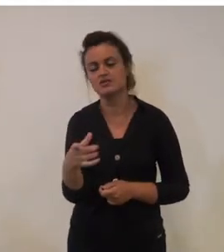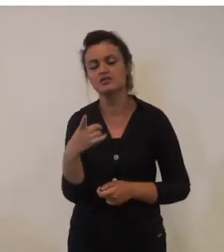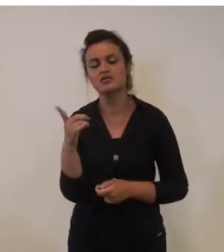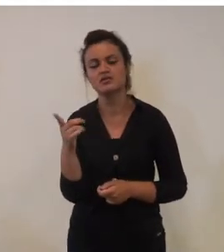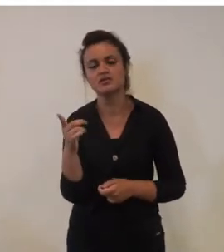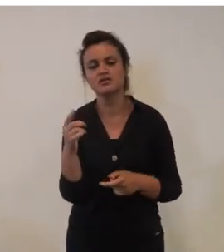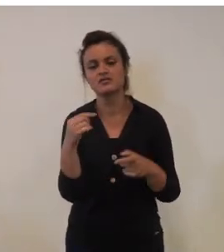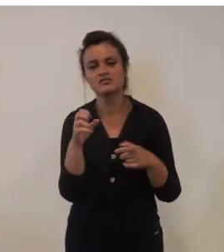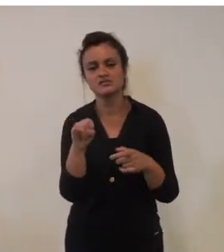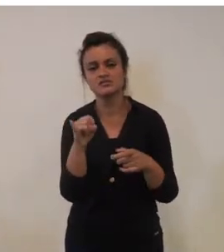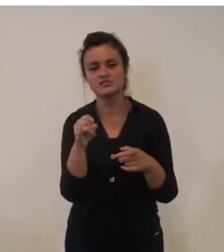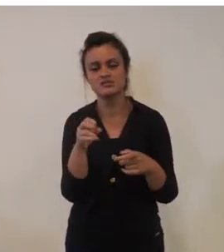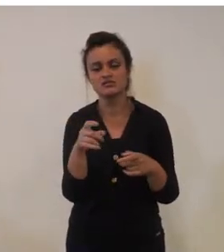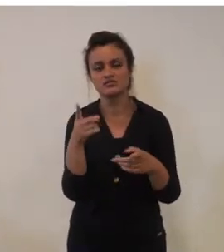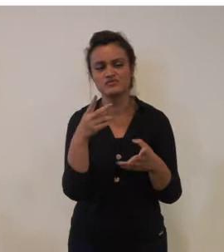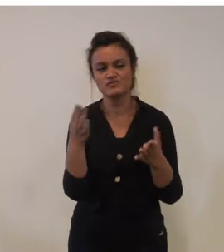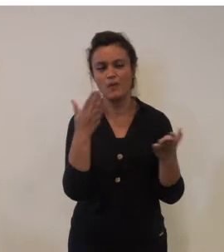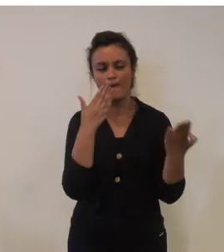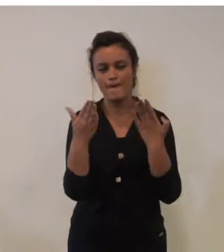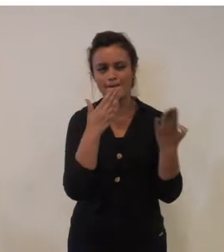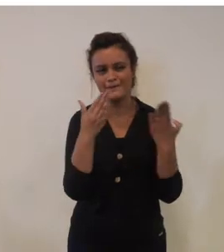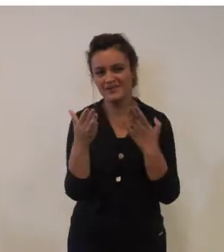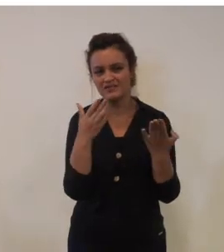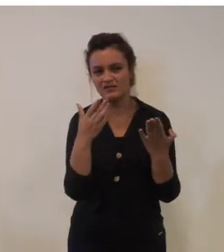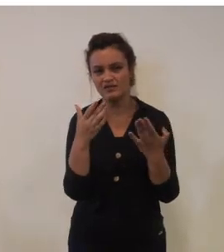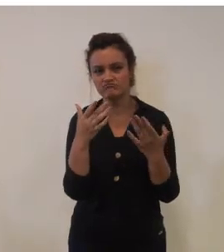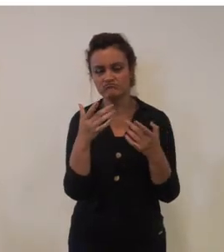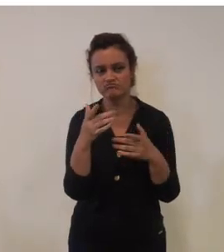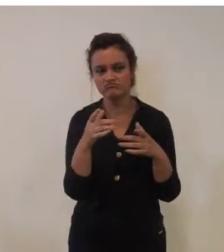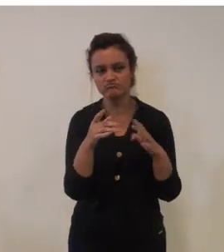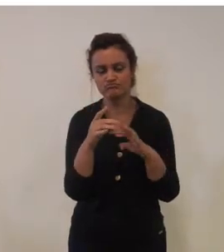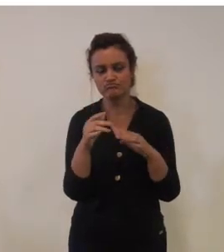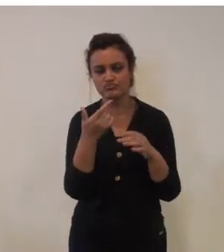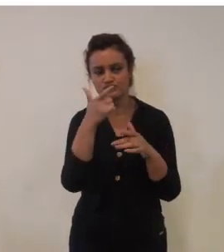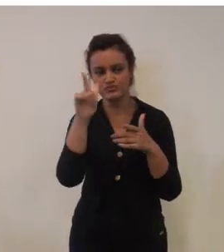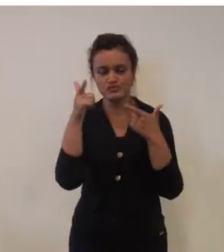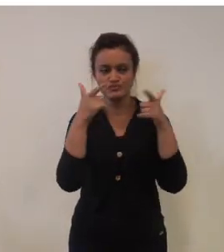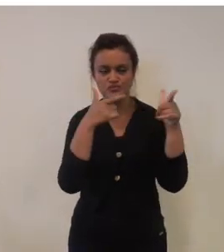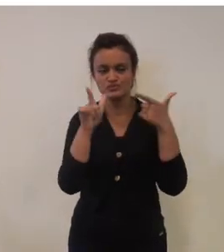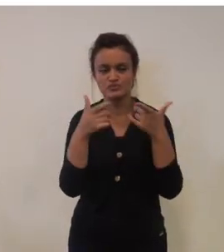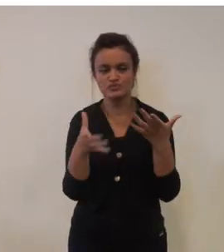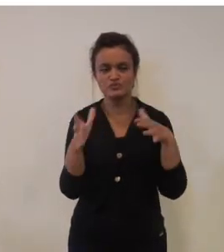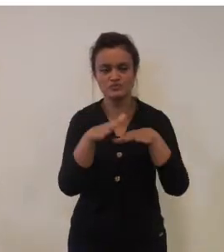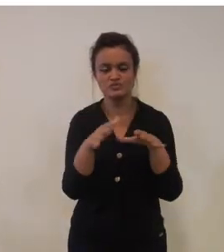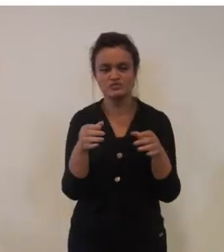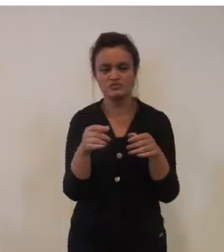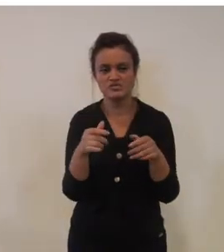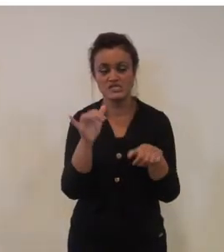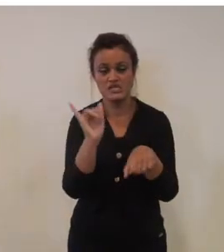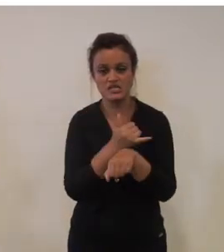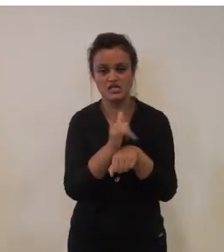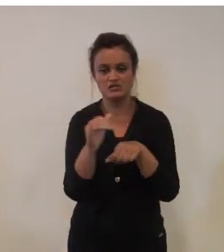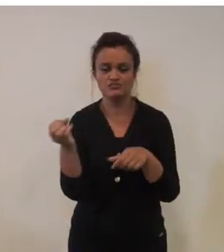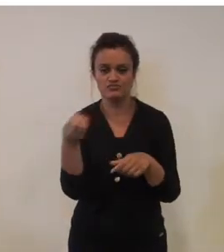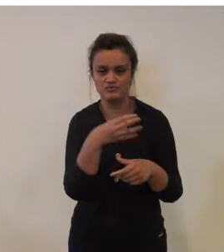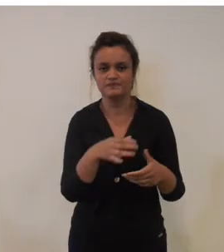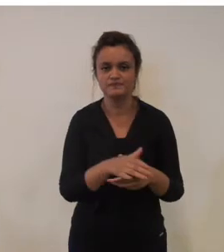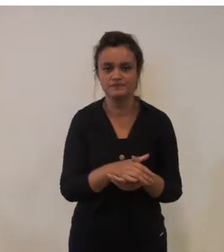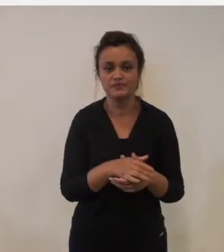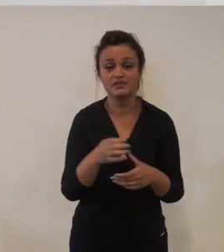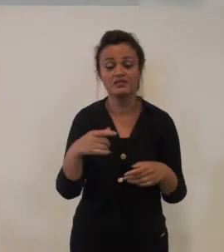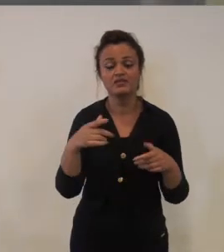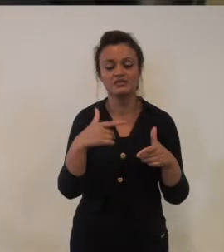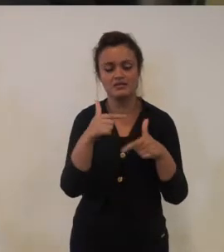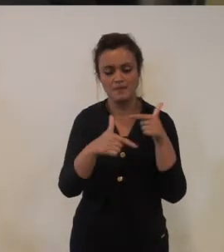se formos implementar todos esses mecanismos, né? Ou seja, há